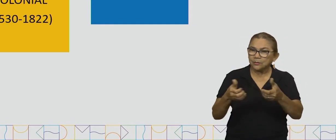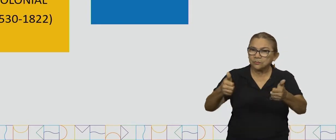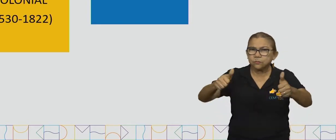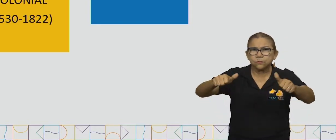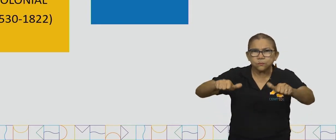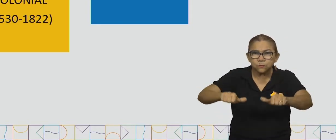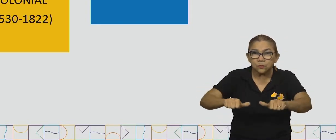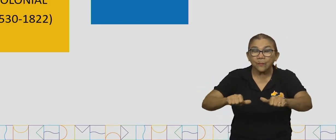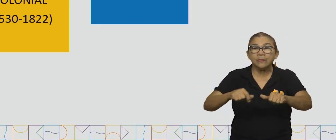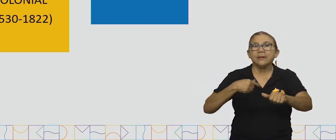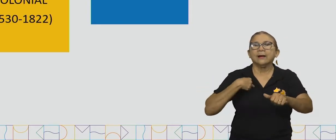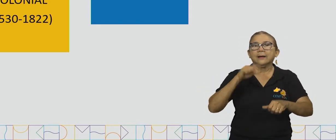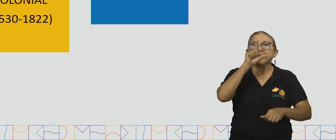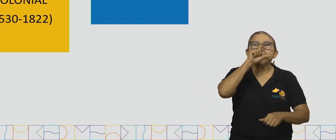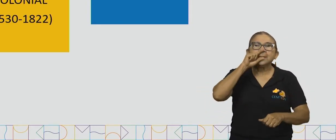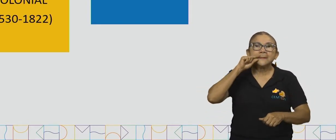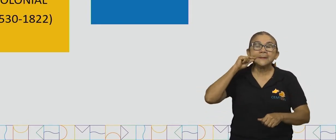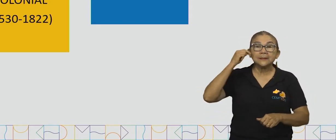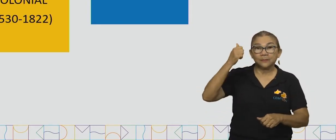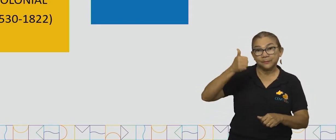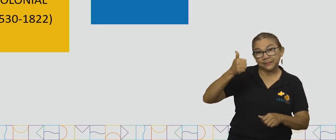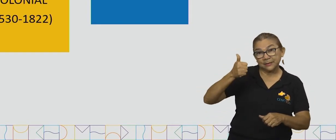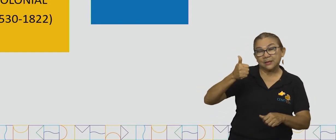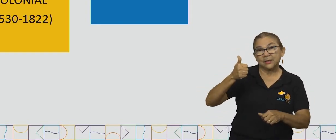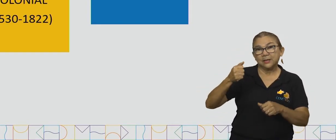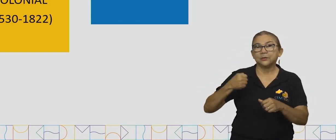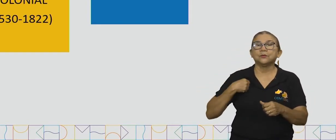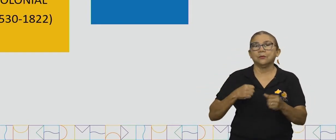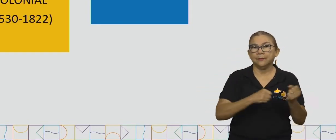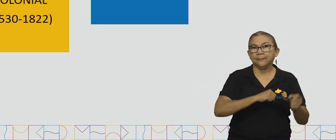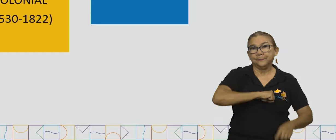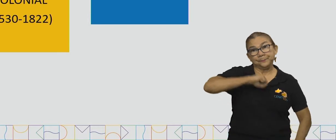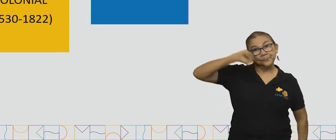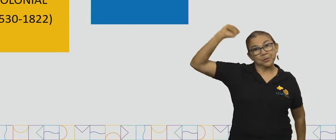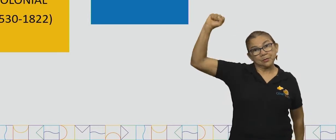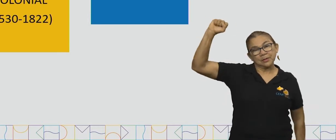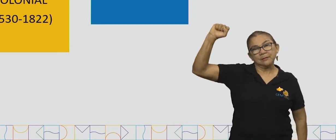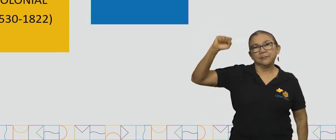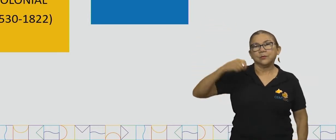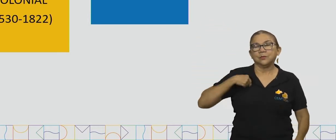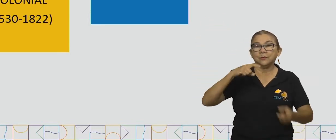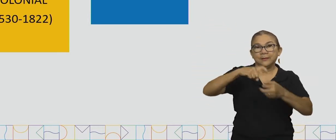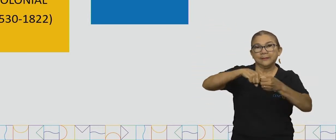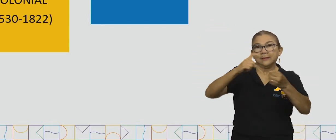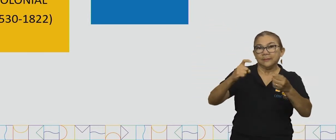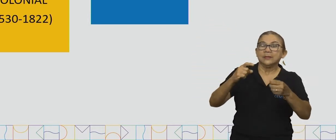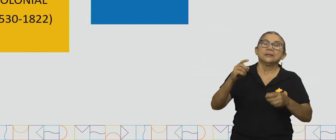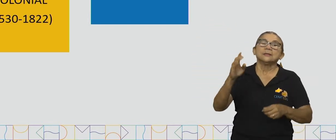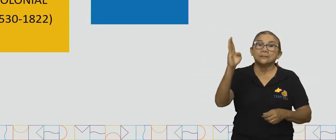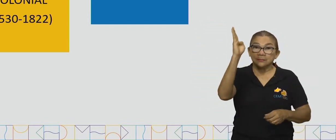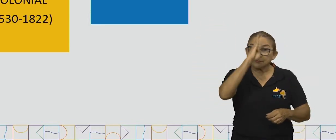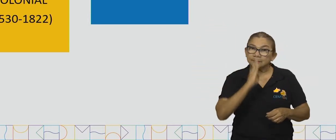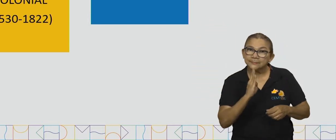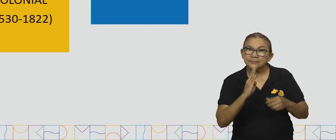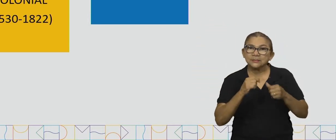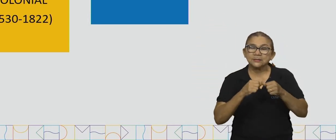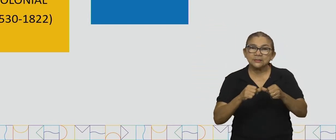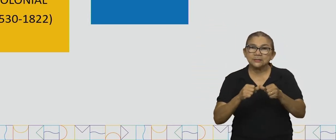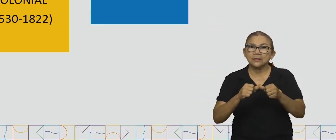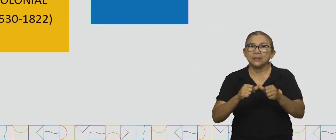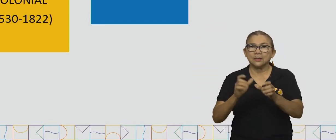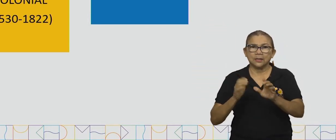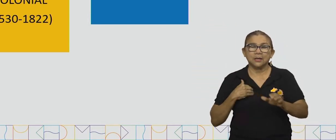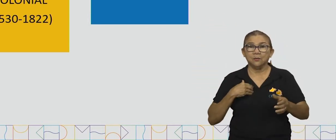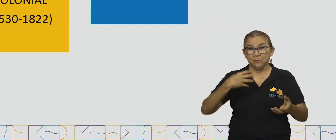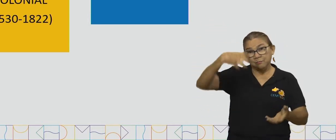Pedro proclamou a independência do Brasil. Nesse período, o Brasil foi governado por regências, em virtude da abdicação do